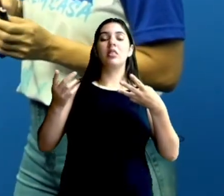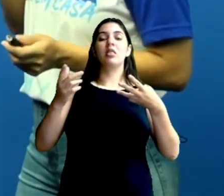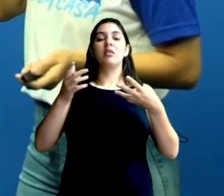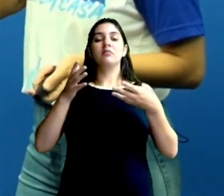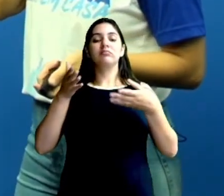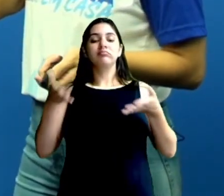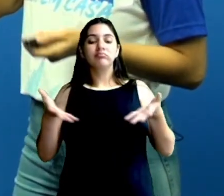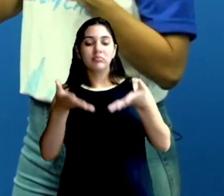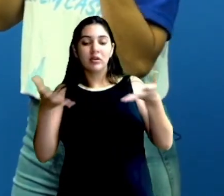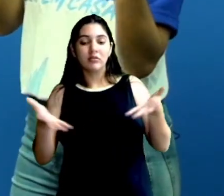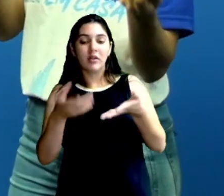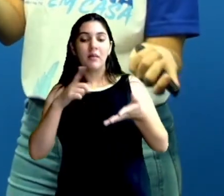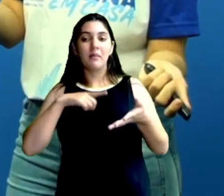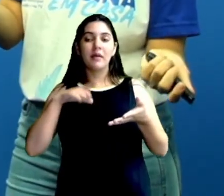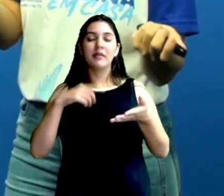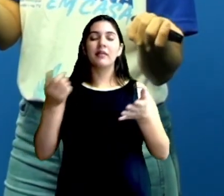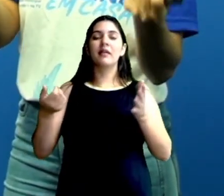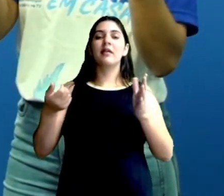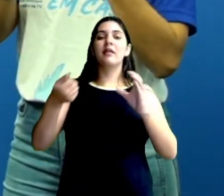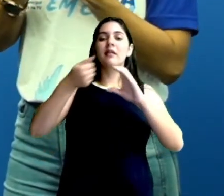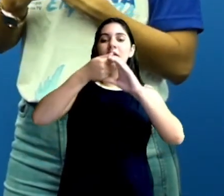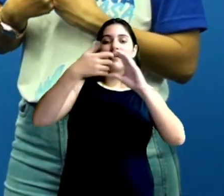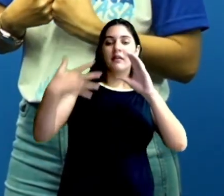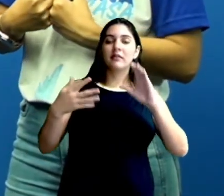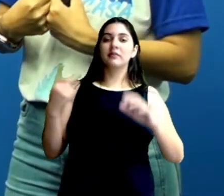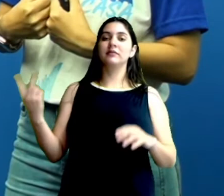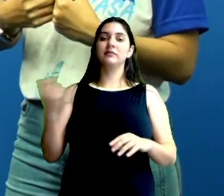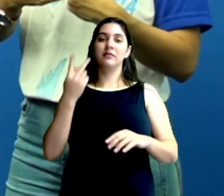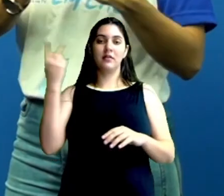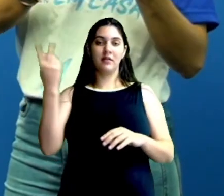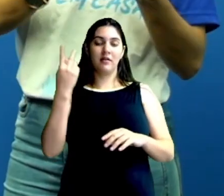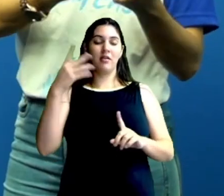ter aspectos muito valorizados e que nos torna